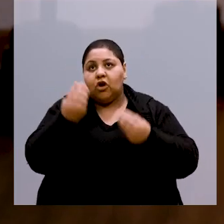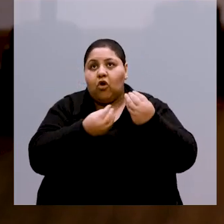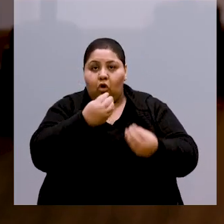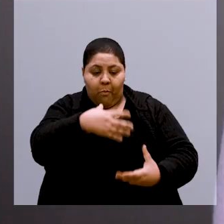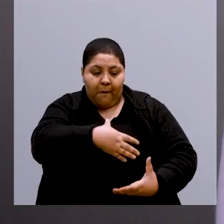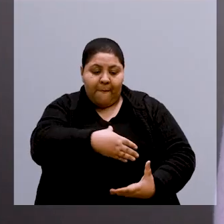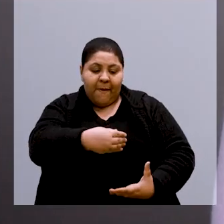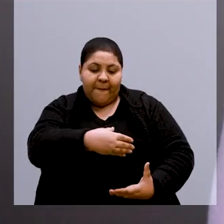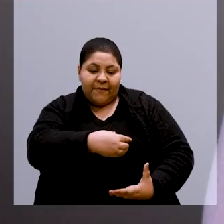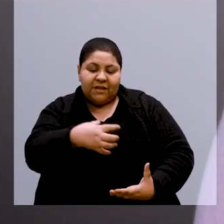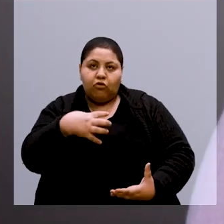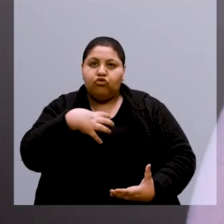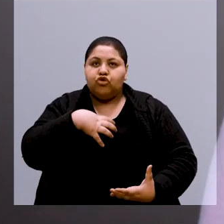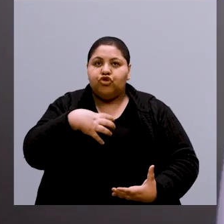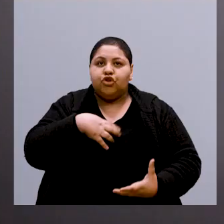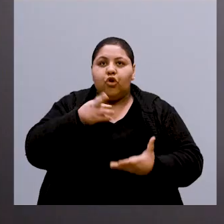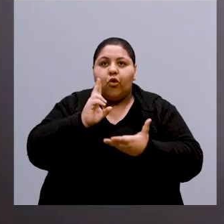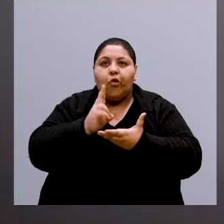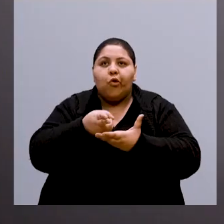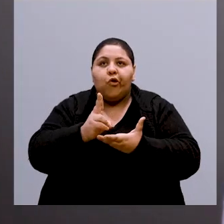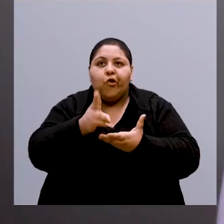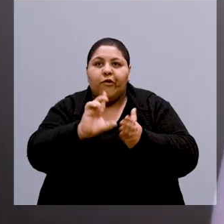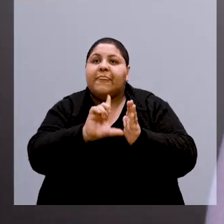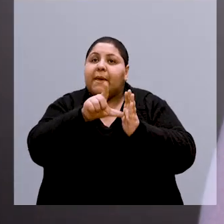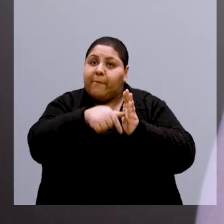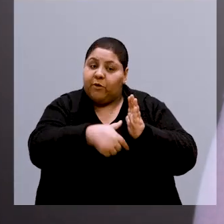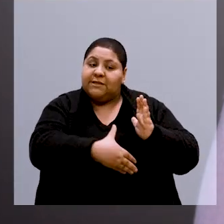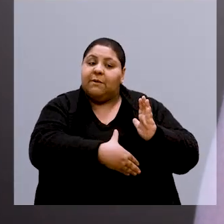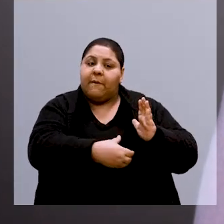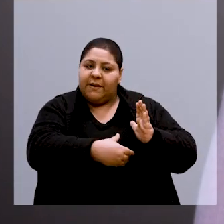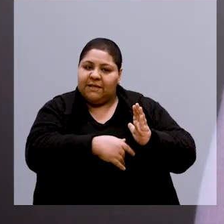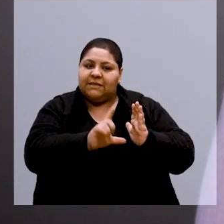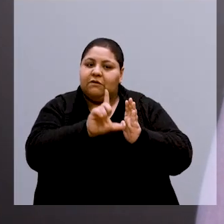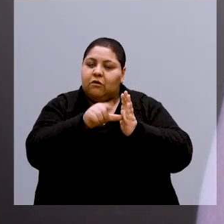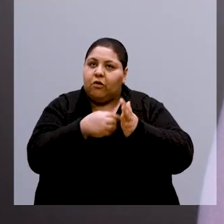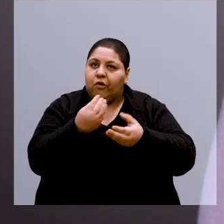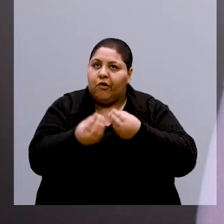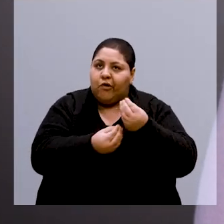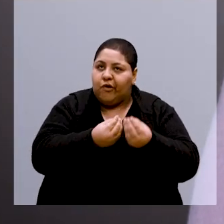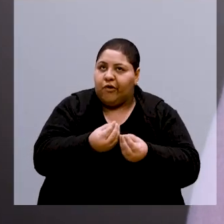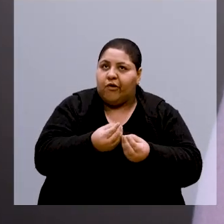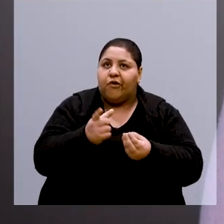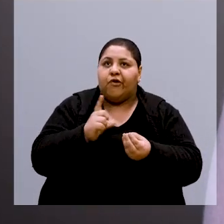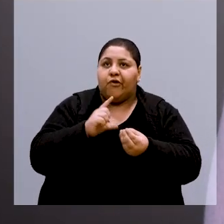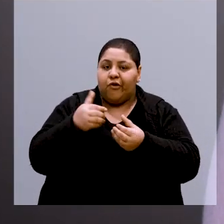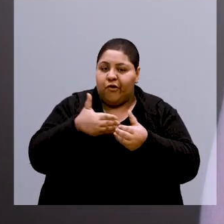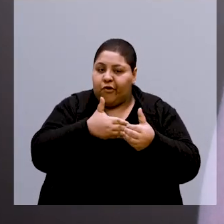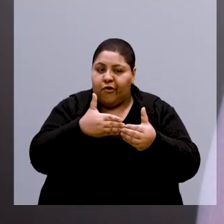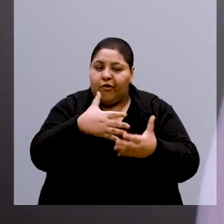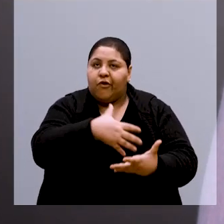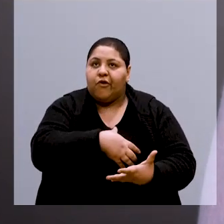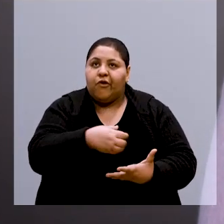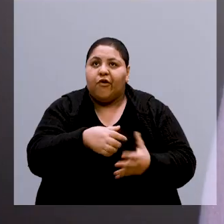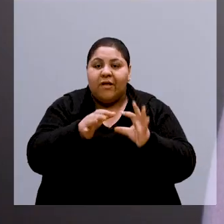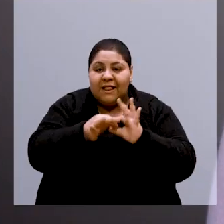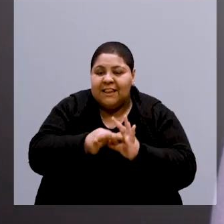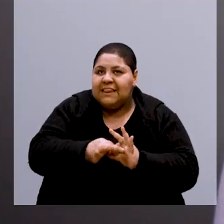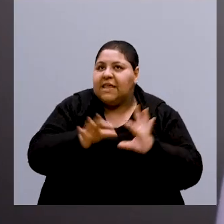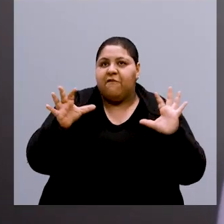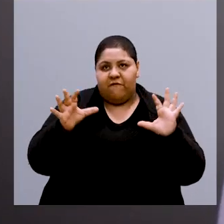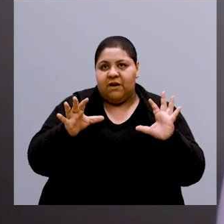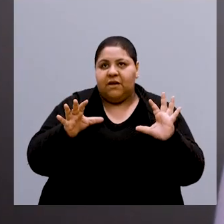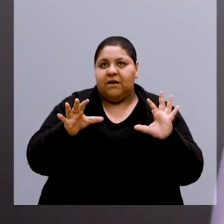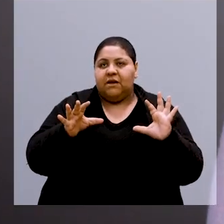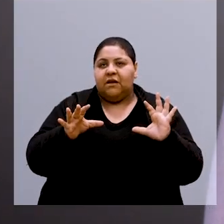né, como amamentar, de que forma manter a lactação depois também, né? A gente então tem a orientação de amamentação